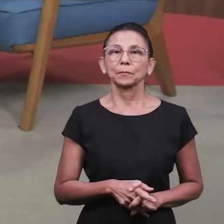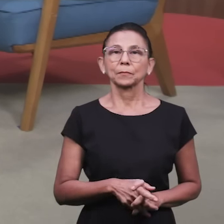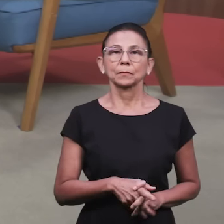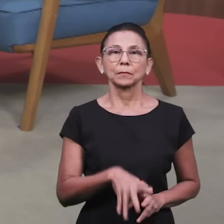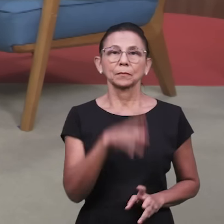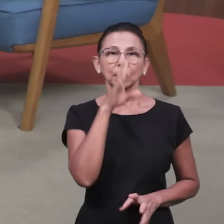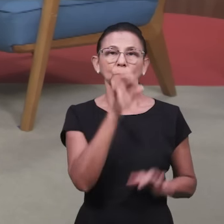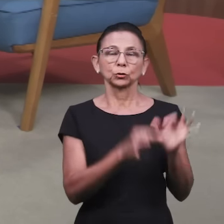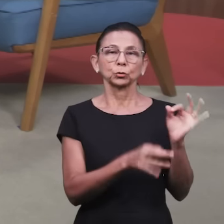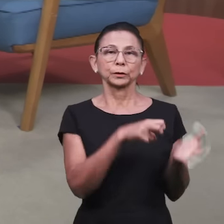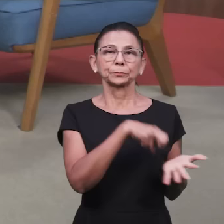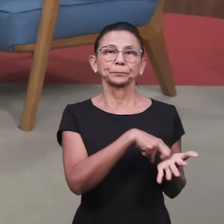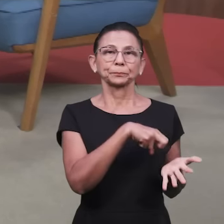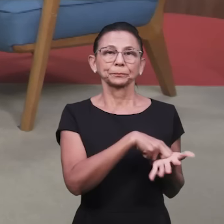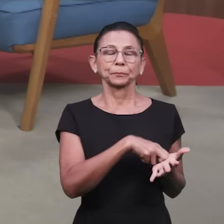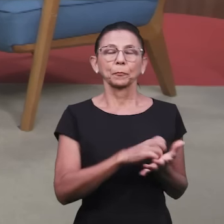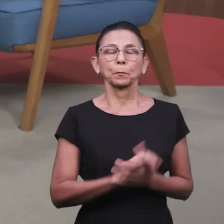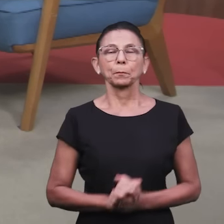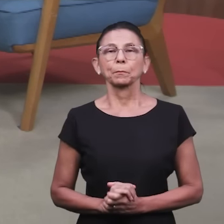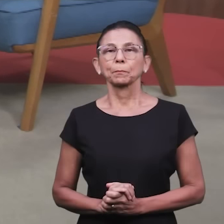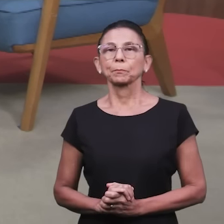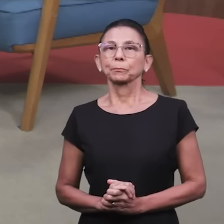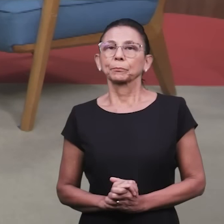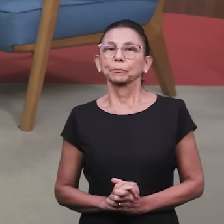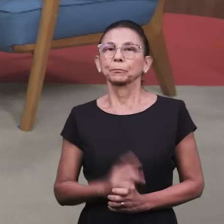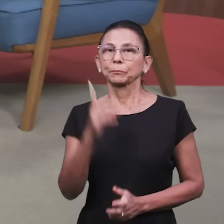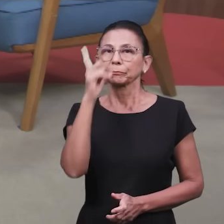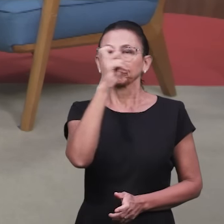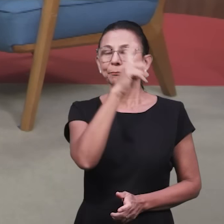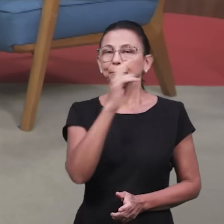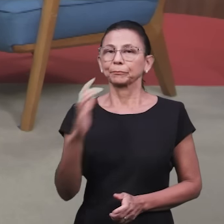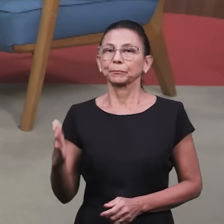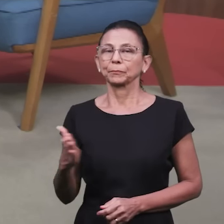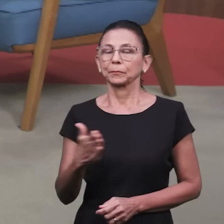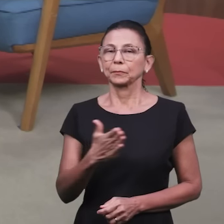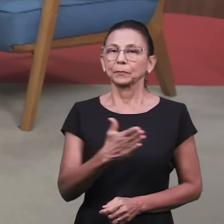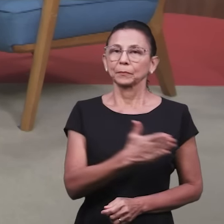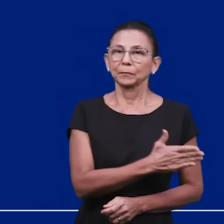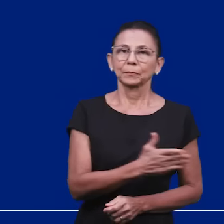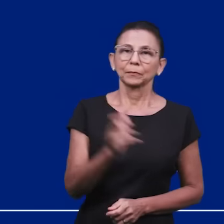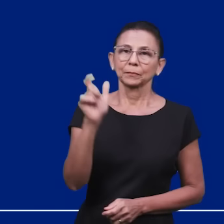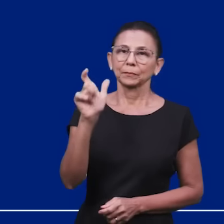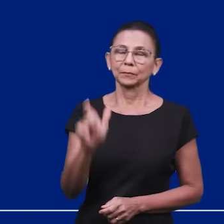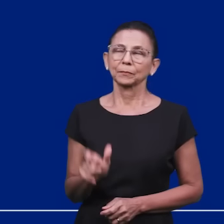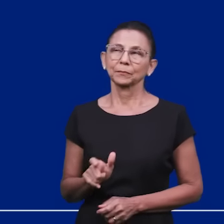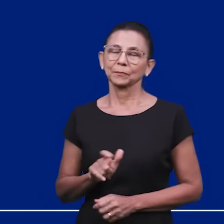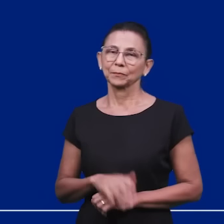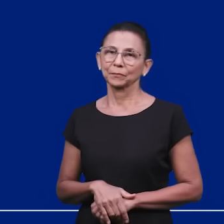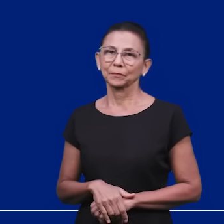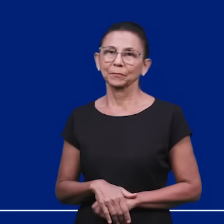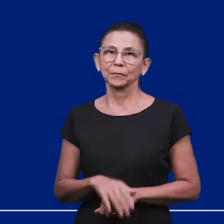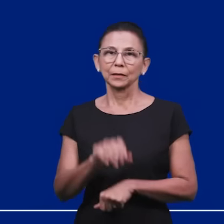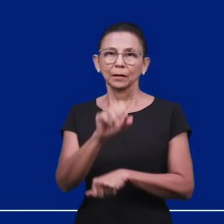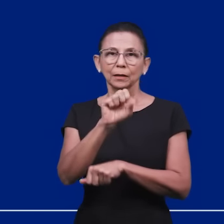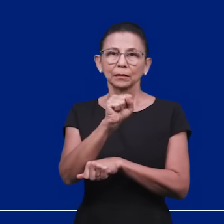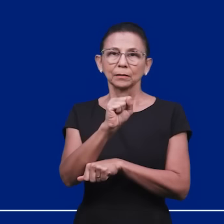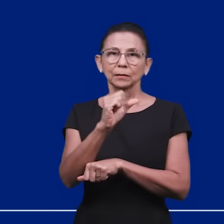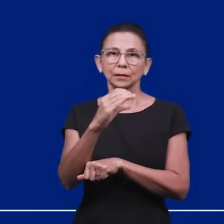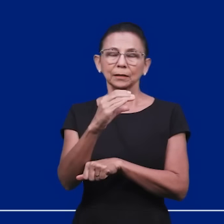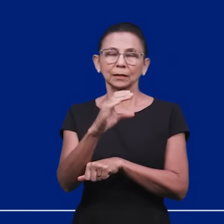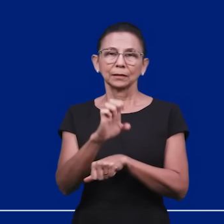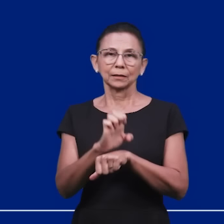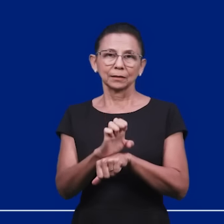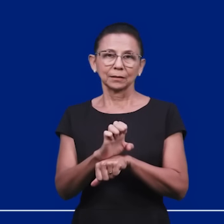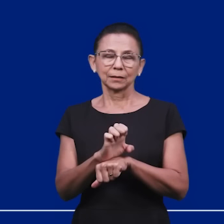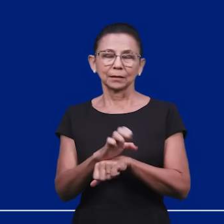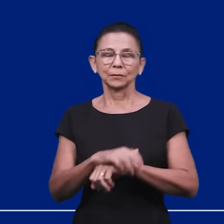juízo. Exatamente. Né? É isso. Vamos lá. Uma outra participação veio de Camboriú, Santa Catarina, e quem